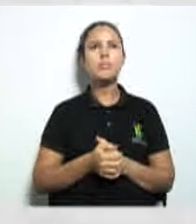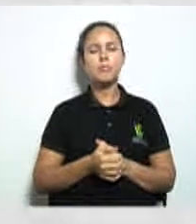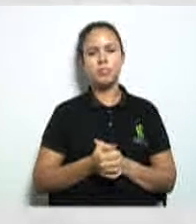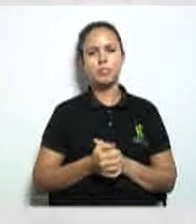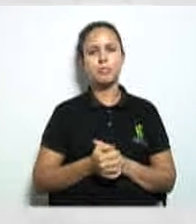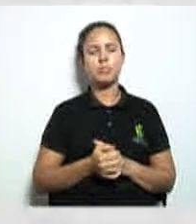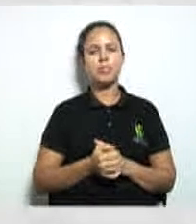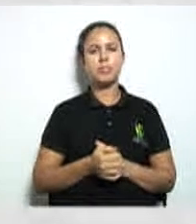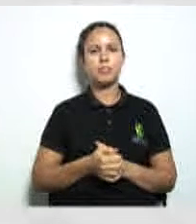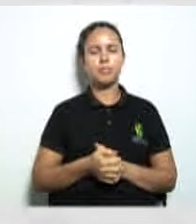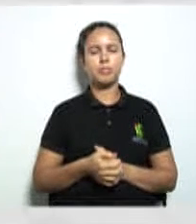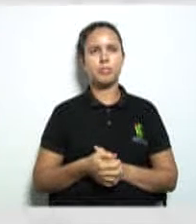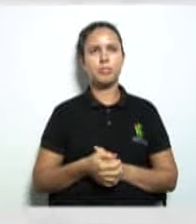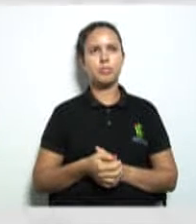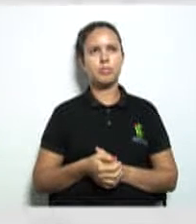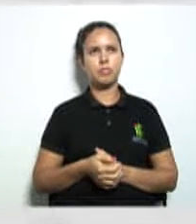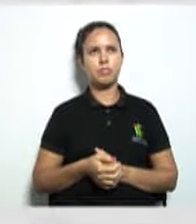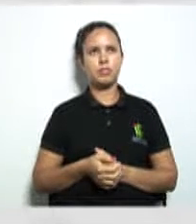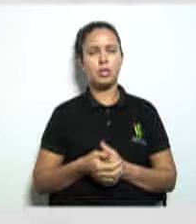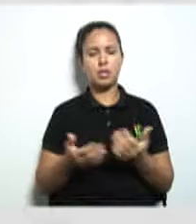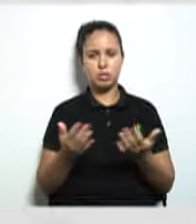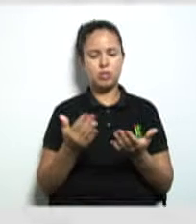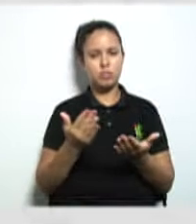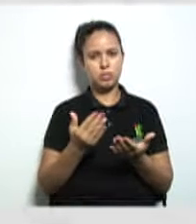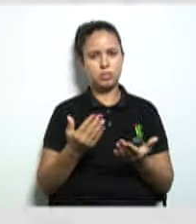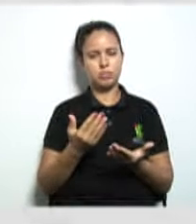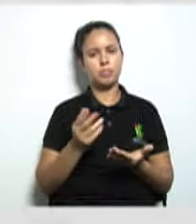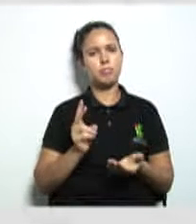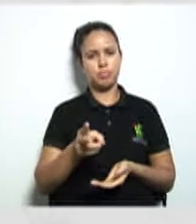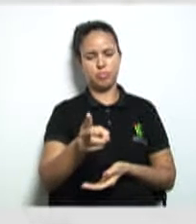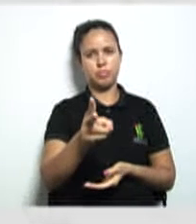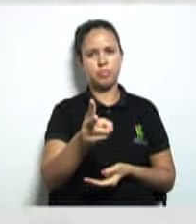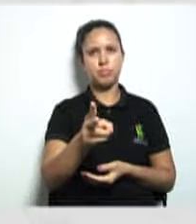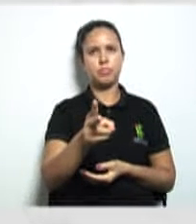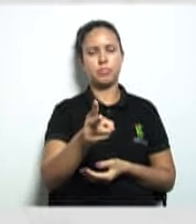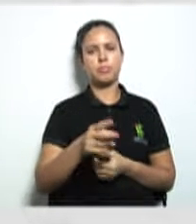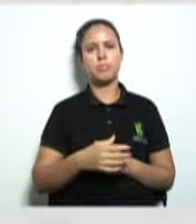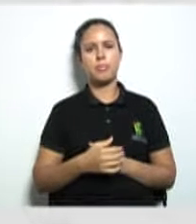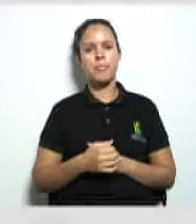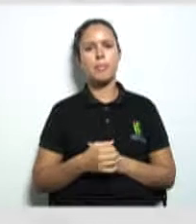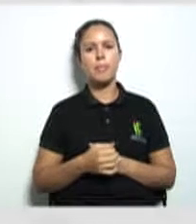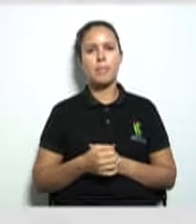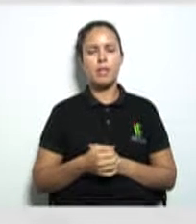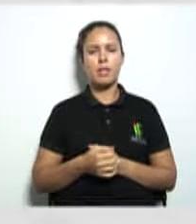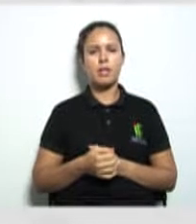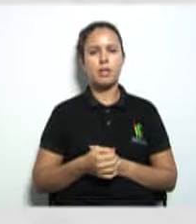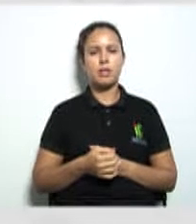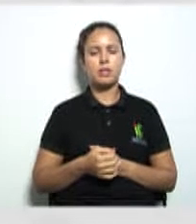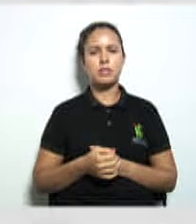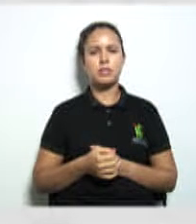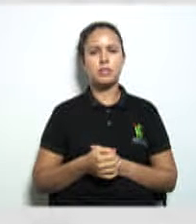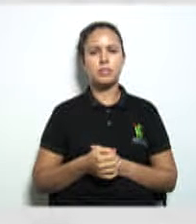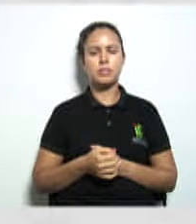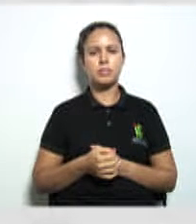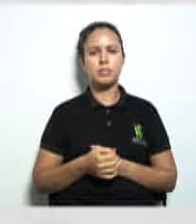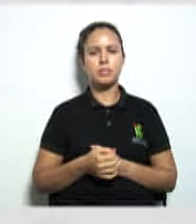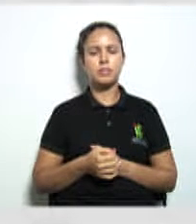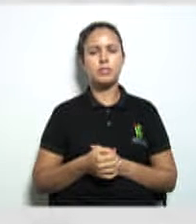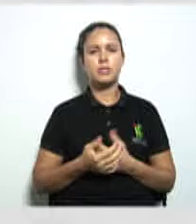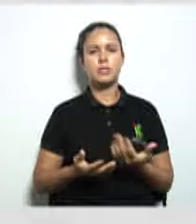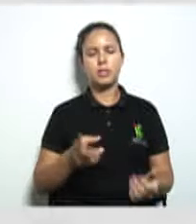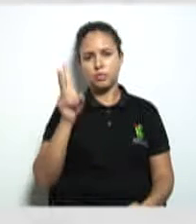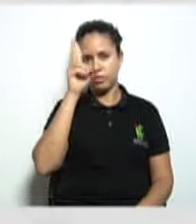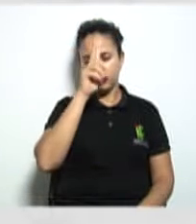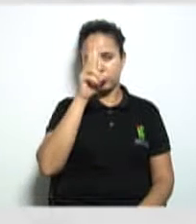mais sobre esse surgimento aqui. Então, vamos lá. Um breve histórico aqui